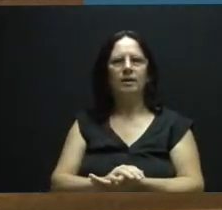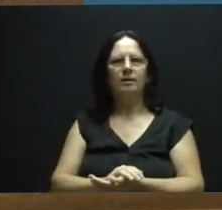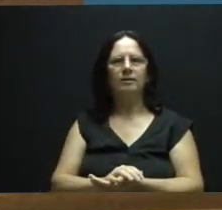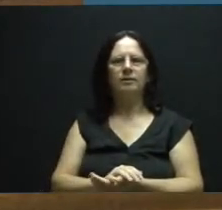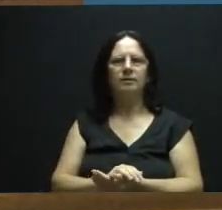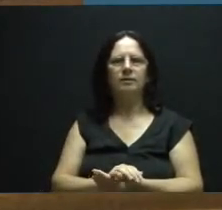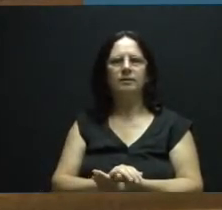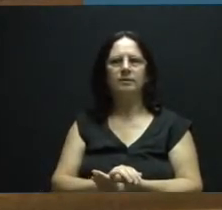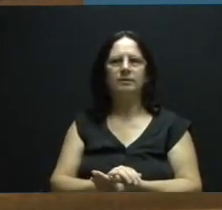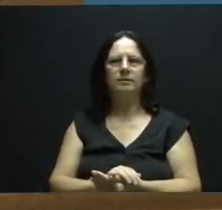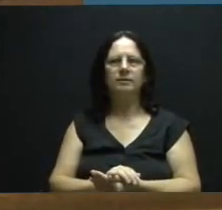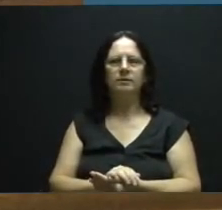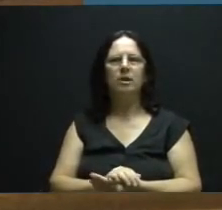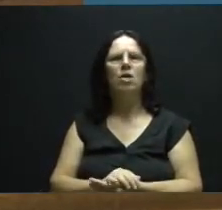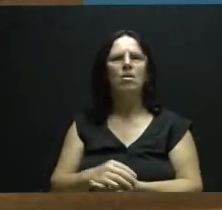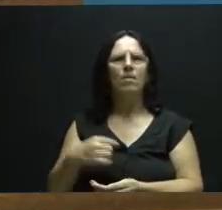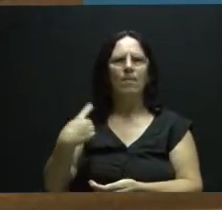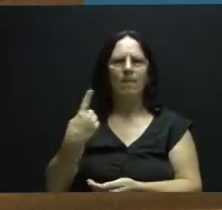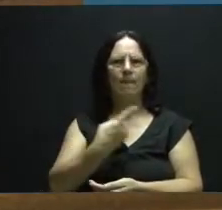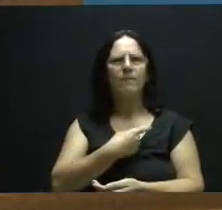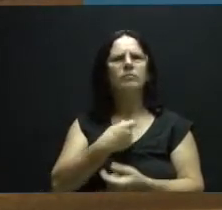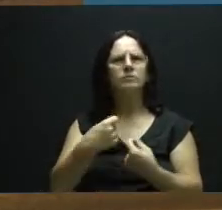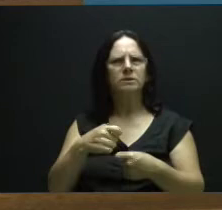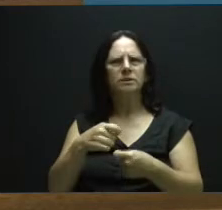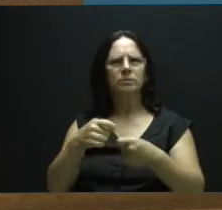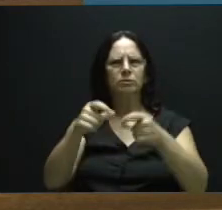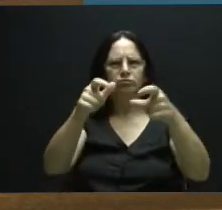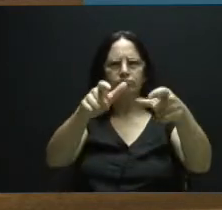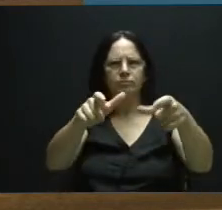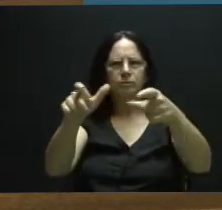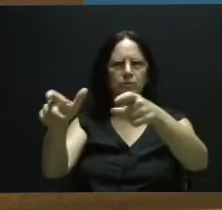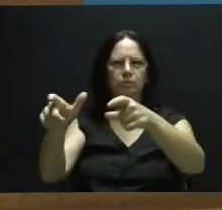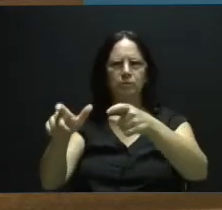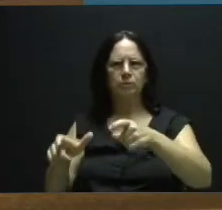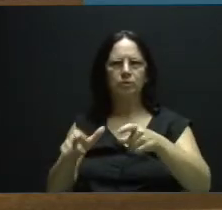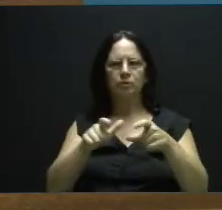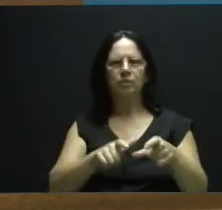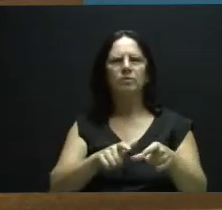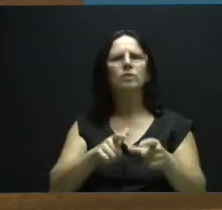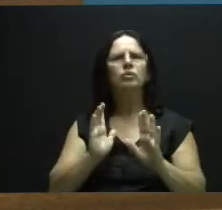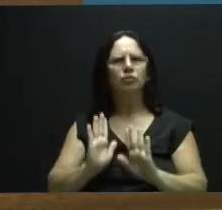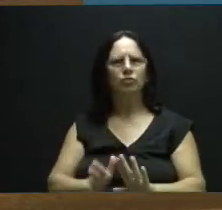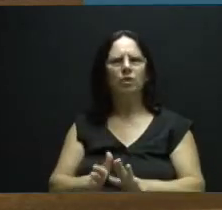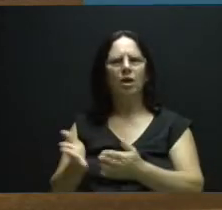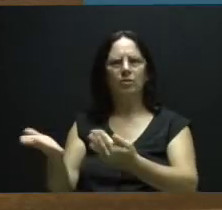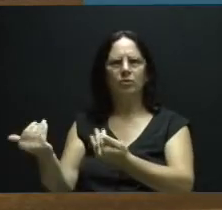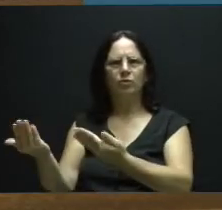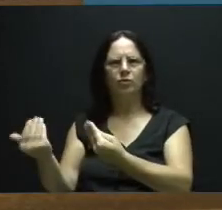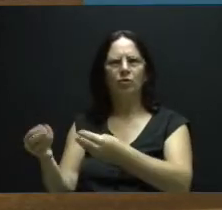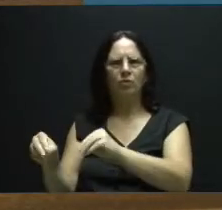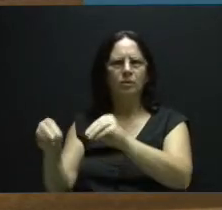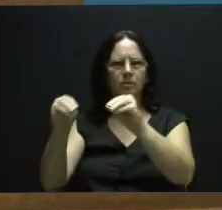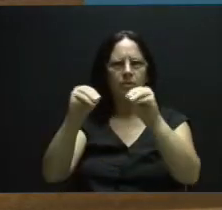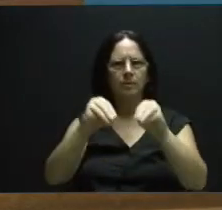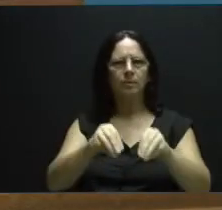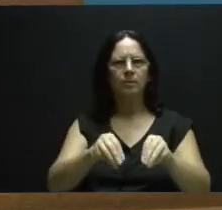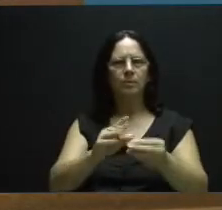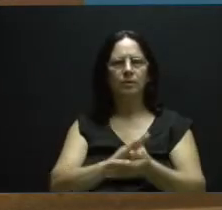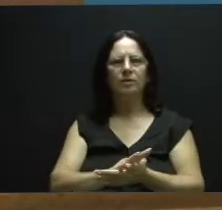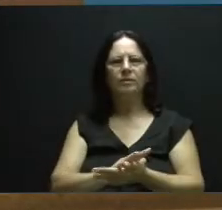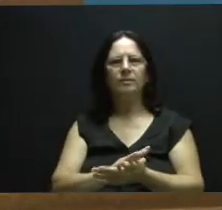cidade acho que nós temos algumas áreas já que podemos contemplar esses jovens para que nós possamos realmente